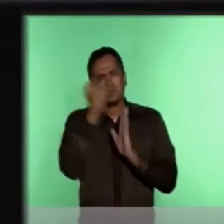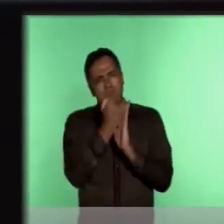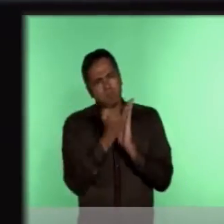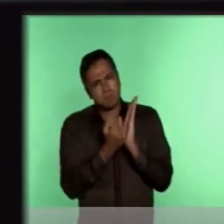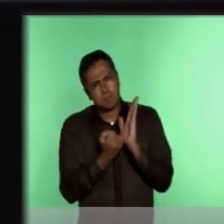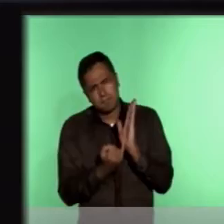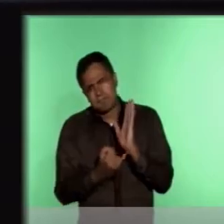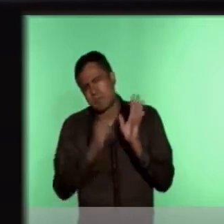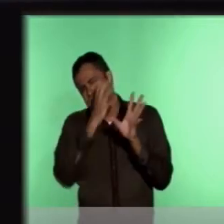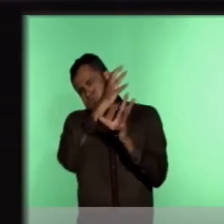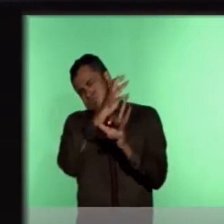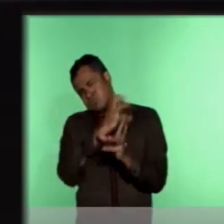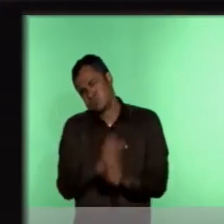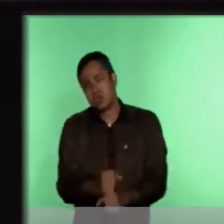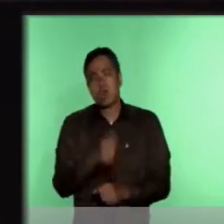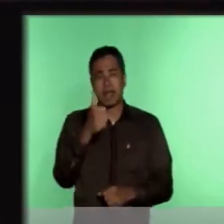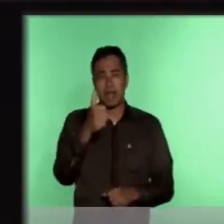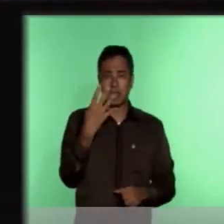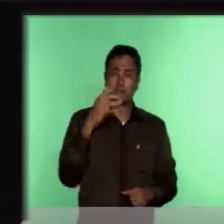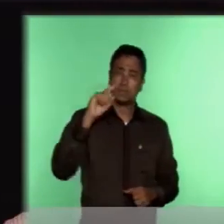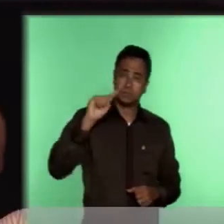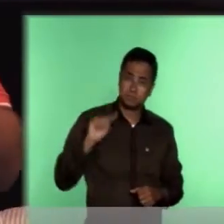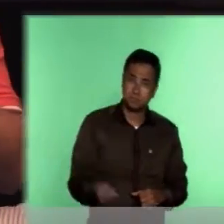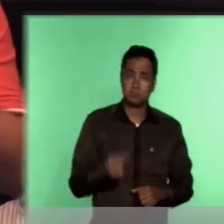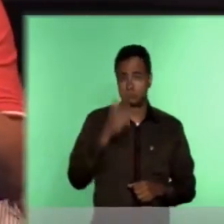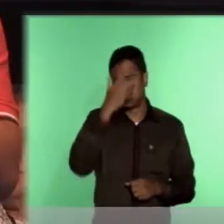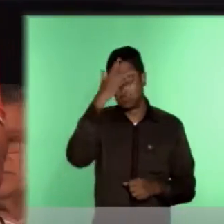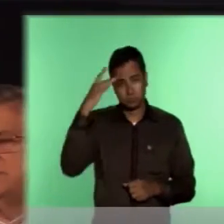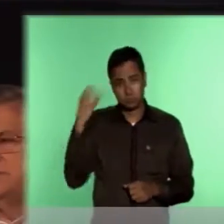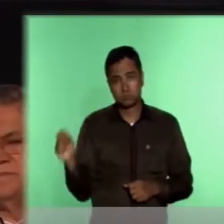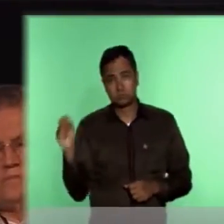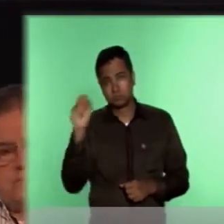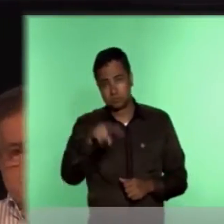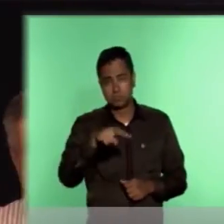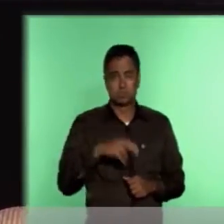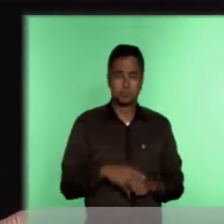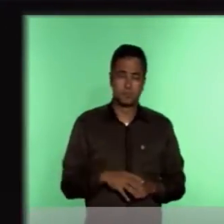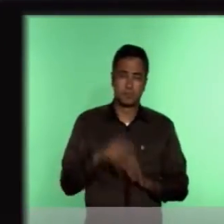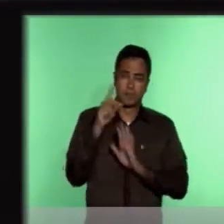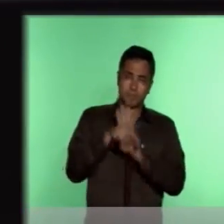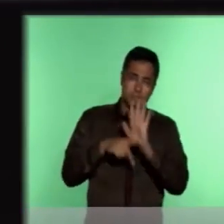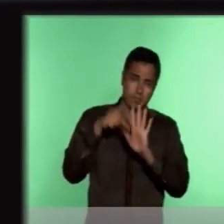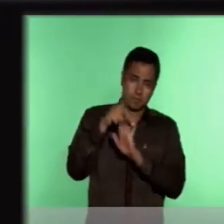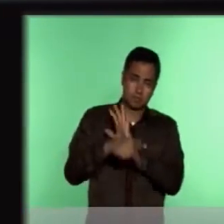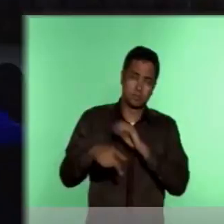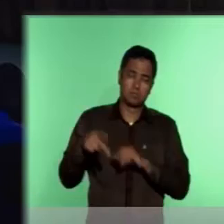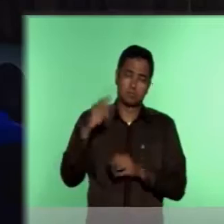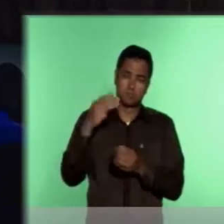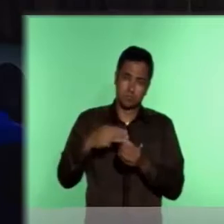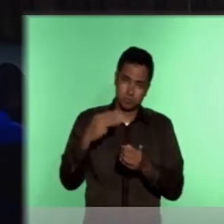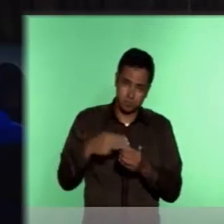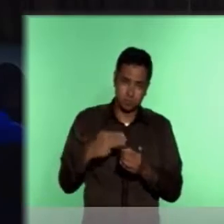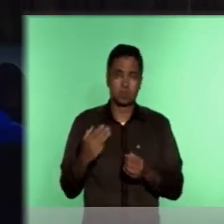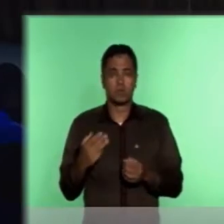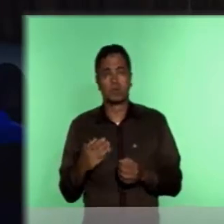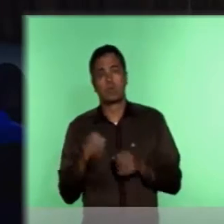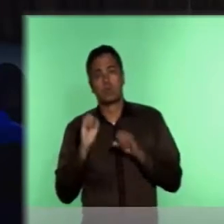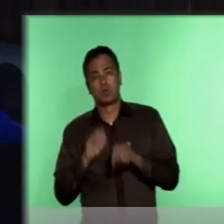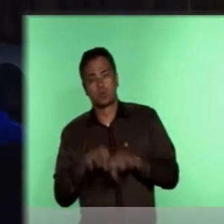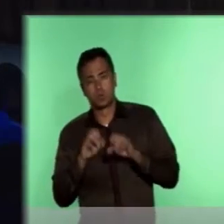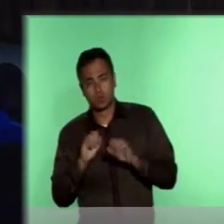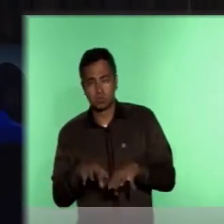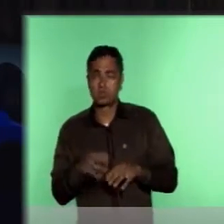vocês sabem bem, porque isso também está no plano municipal, ele não fala só de analfabetismo absoluto, ele também fala de analfabetismo